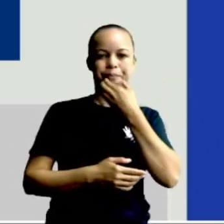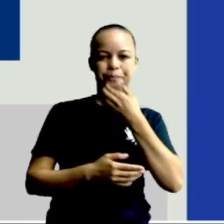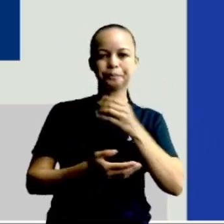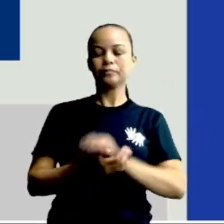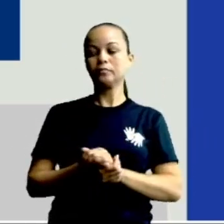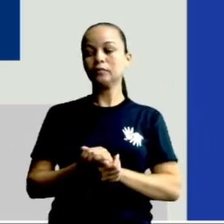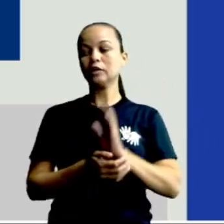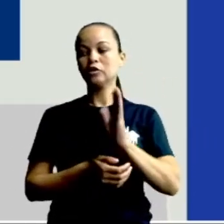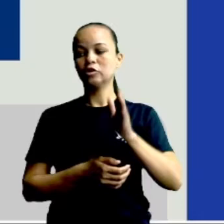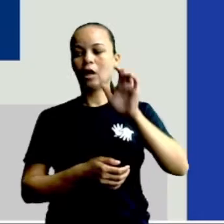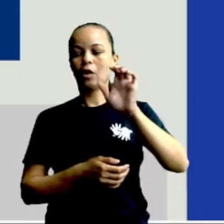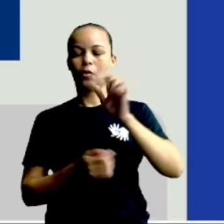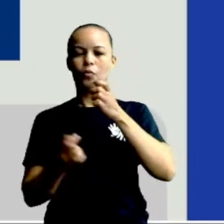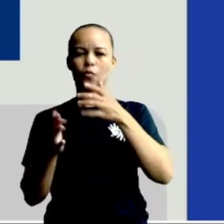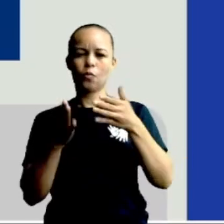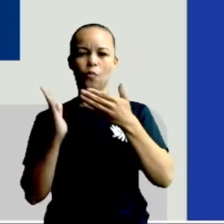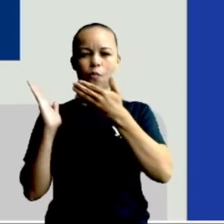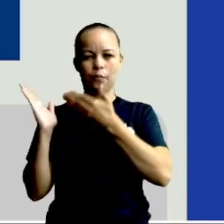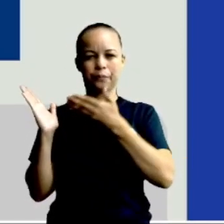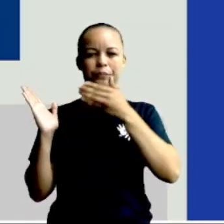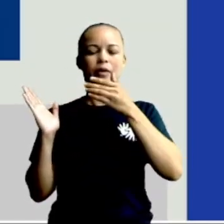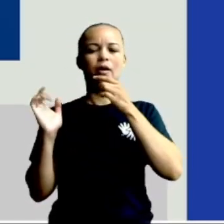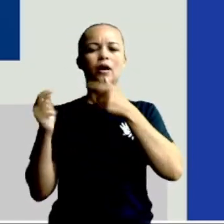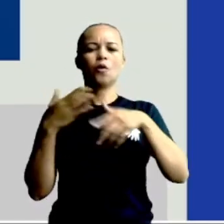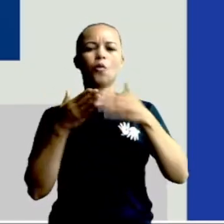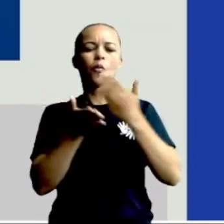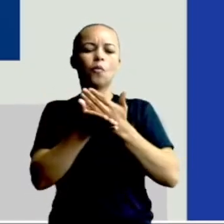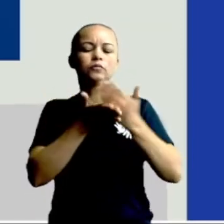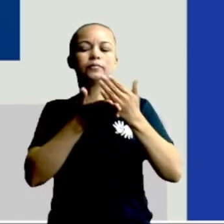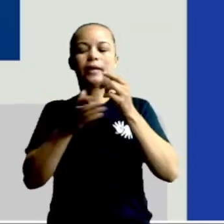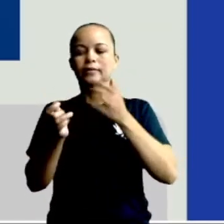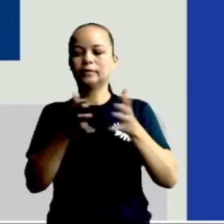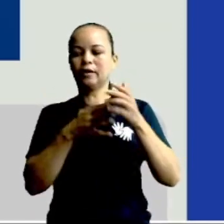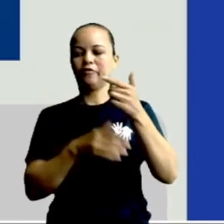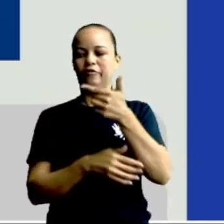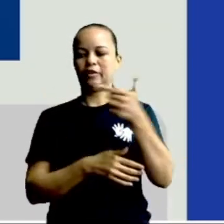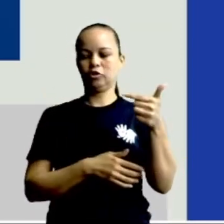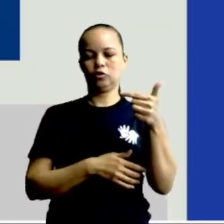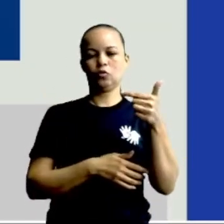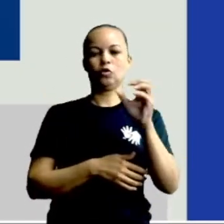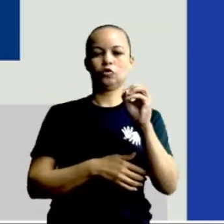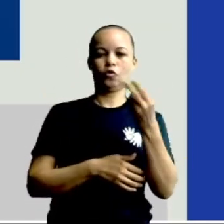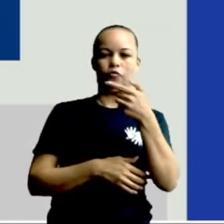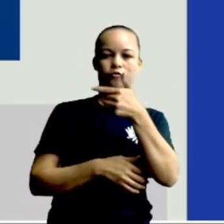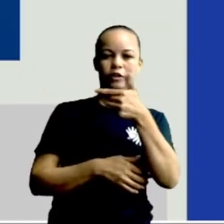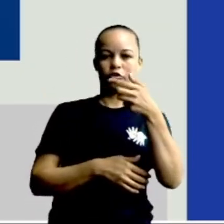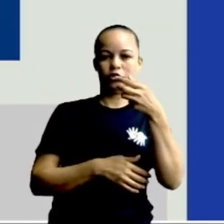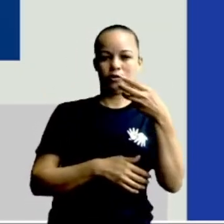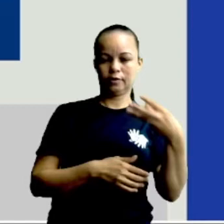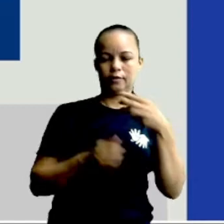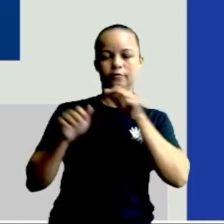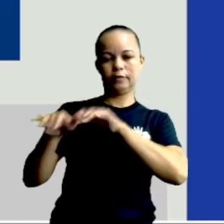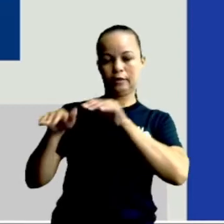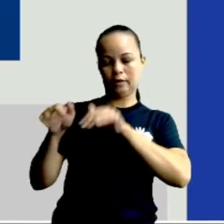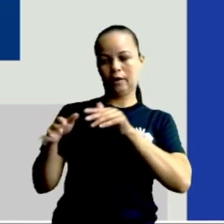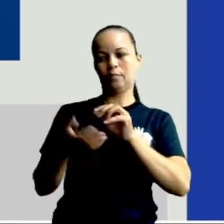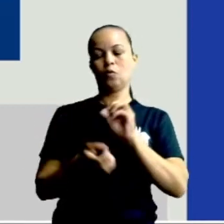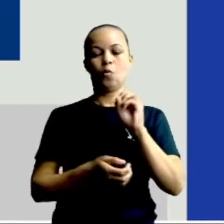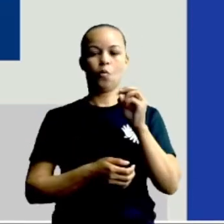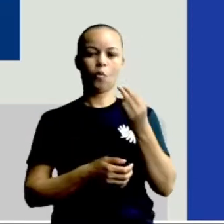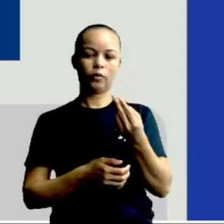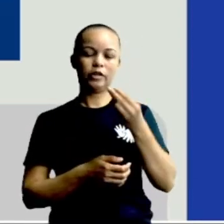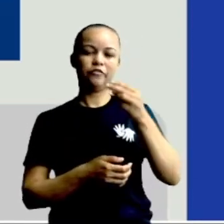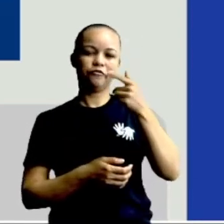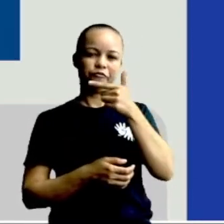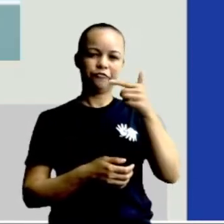Já os equinócios costumam ocorrer entre 22 ou 23 de setembro e 20 ou 21